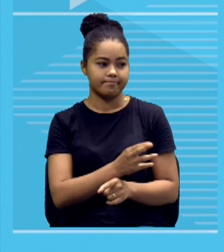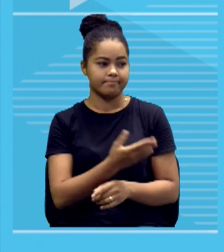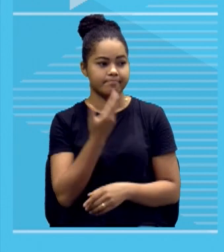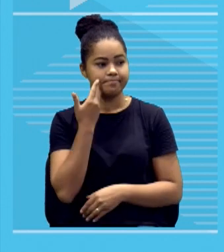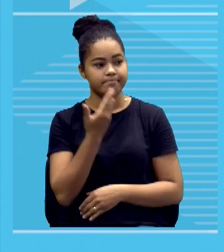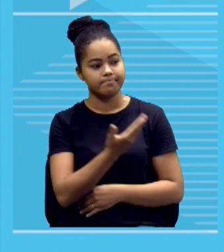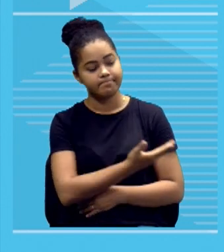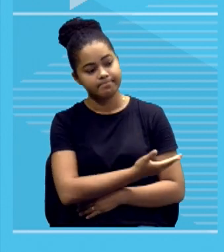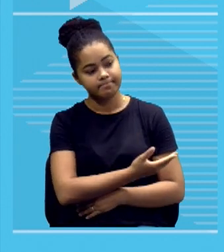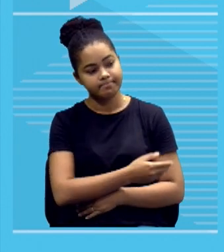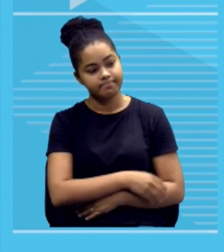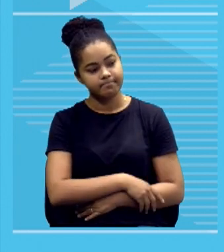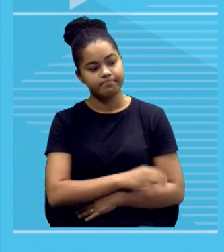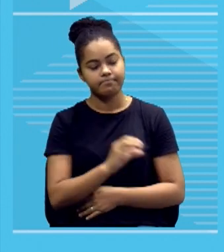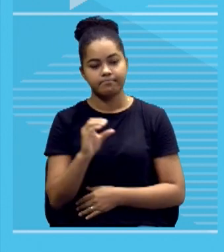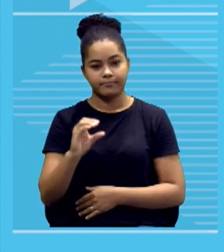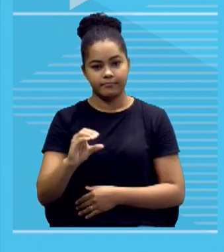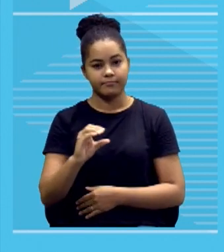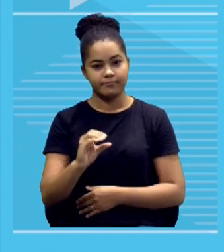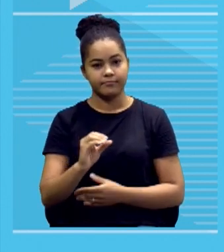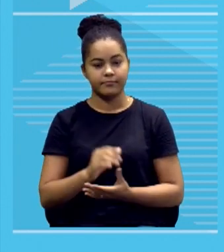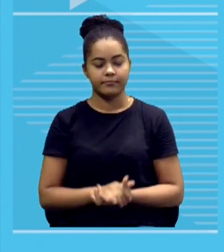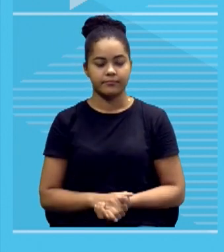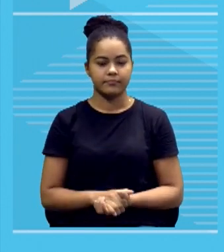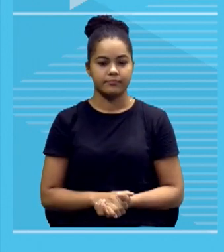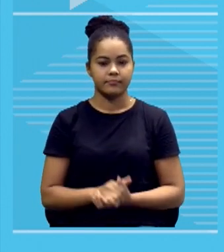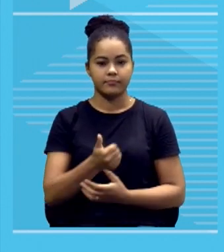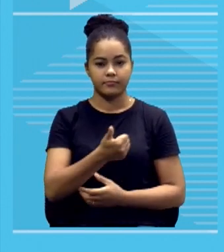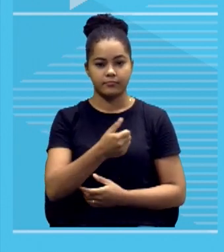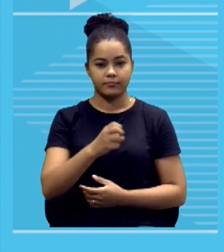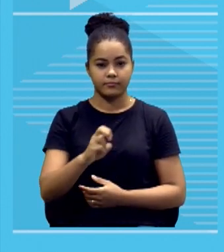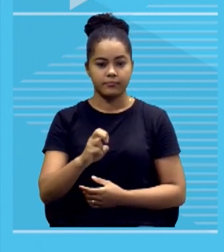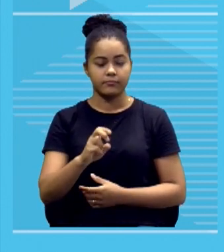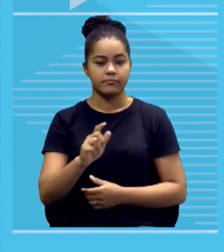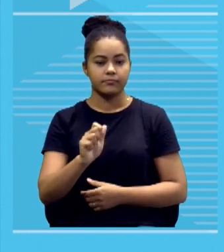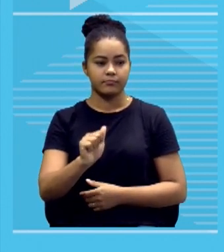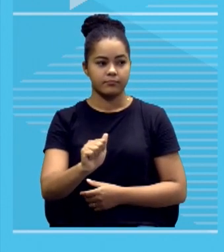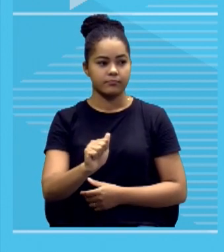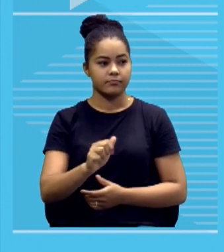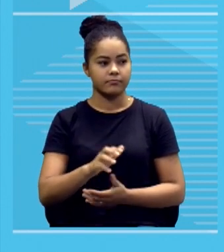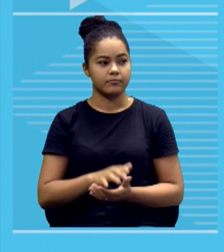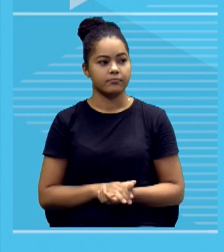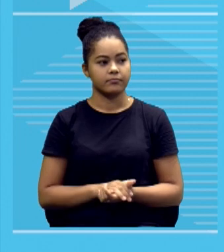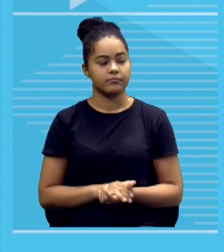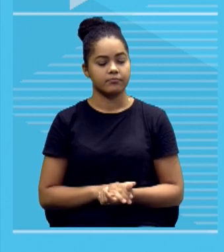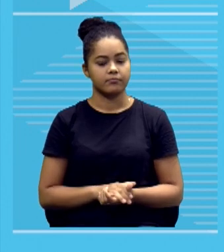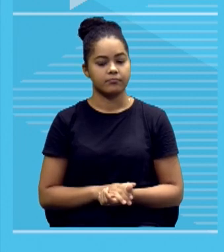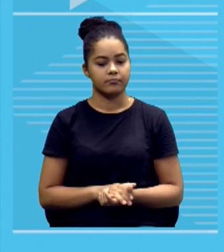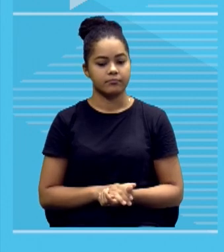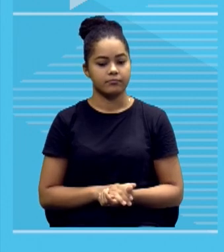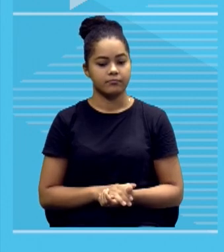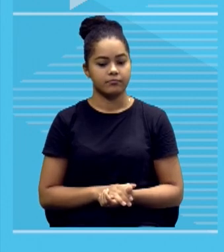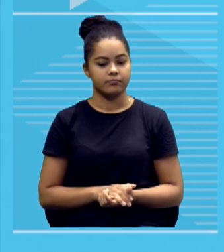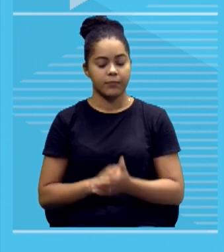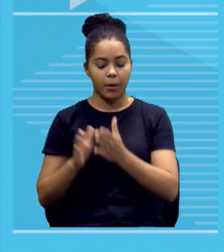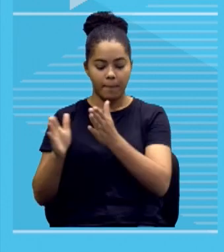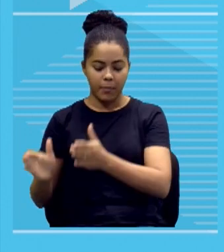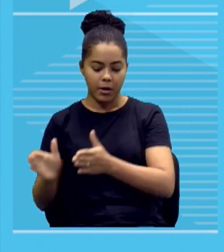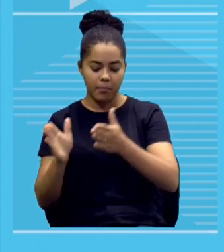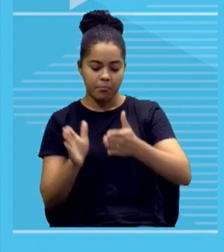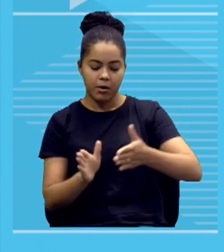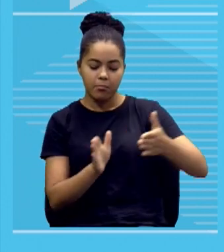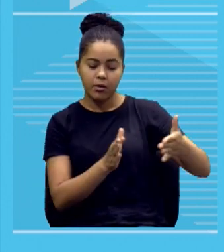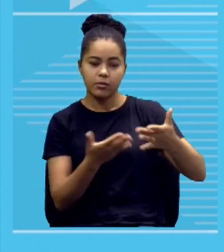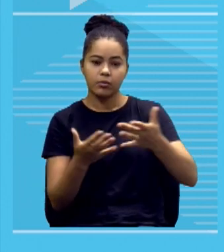gabarito seria letra C, 15 amperes aí. Então, questão resolvida em 3 passos. Primeiro, você monta